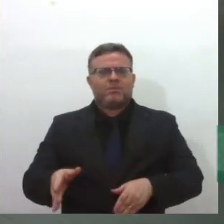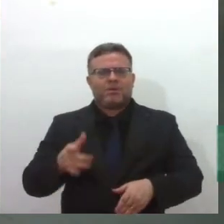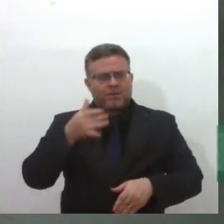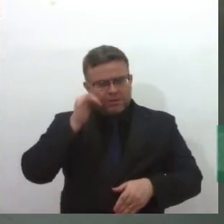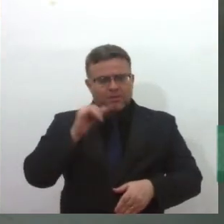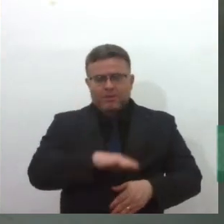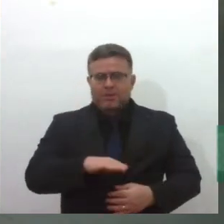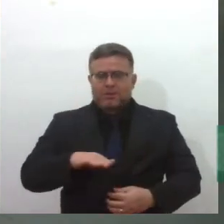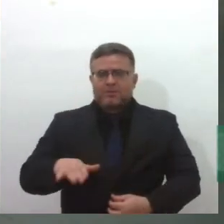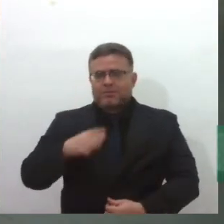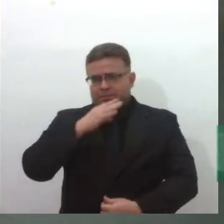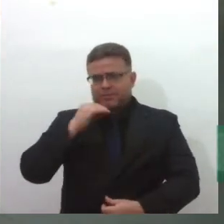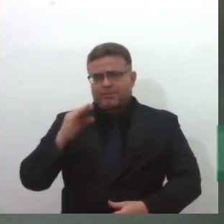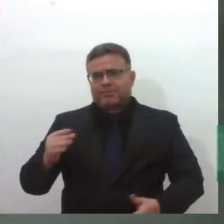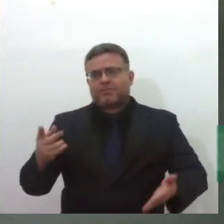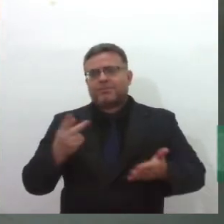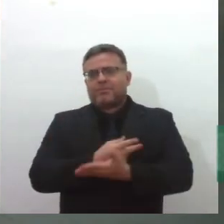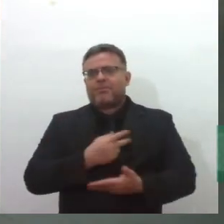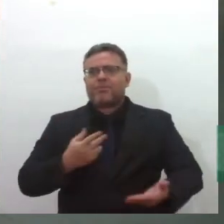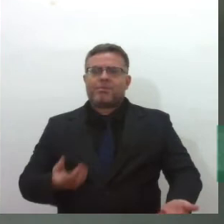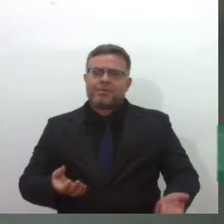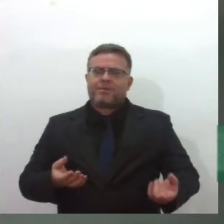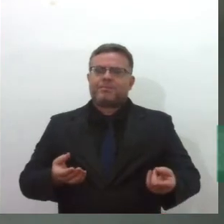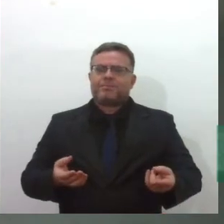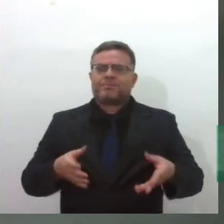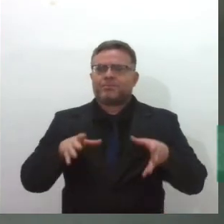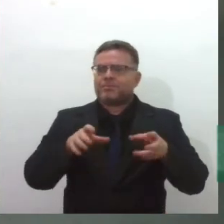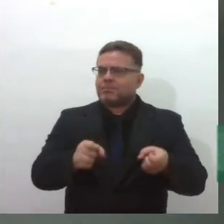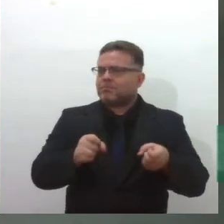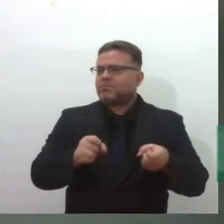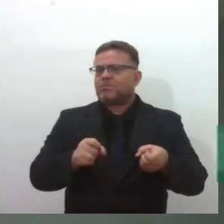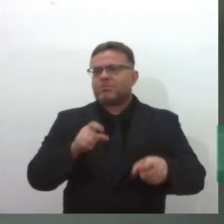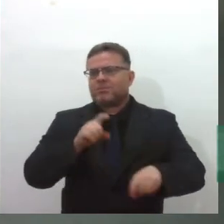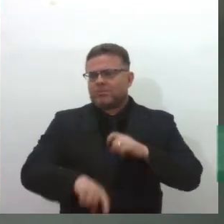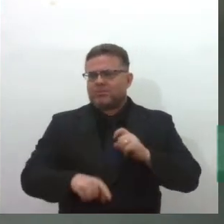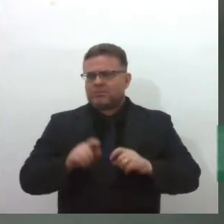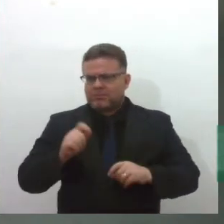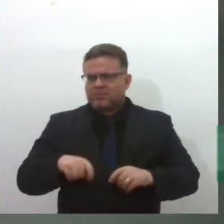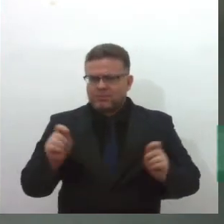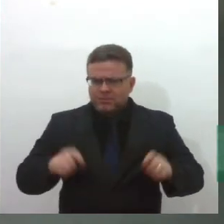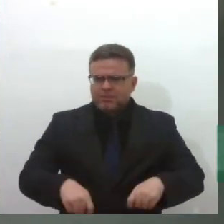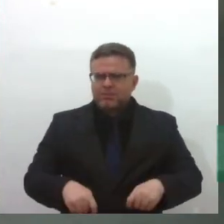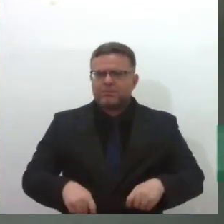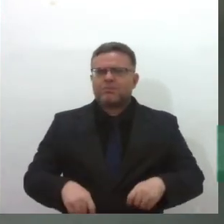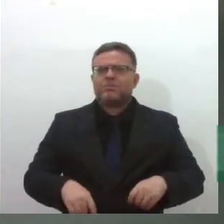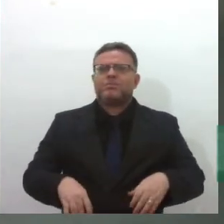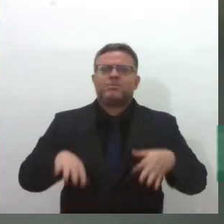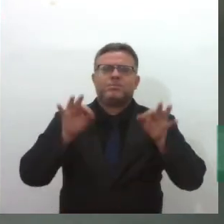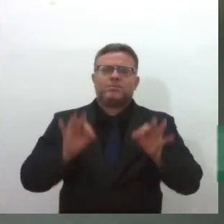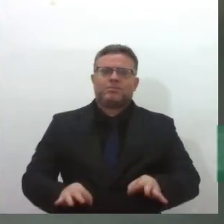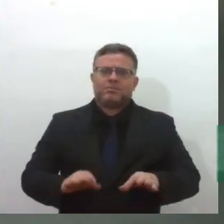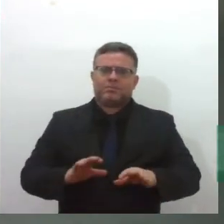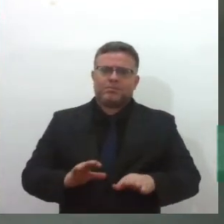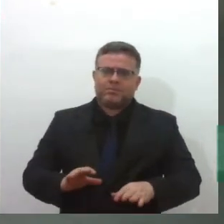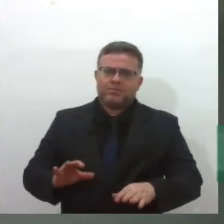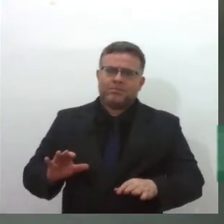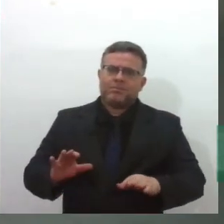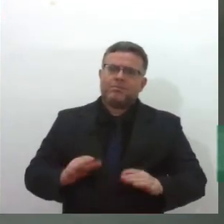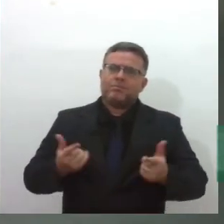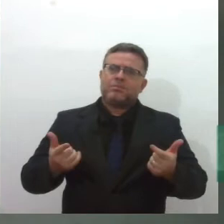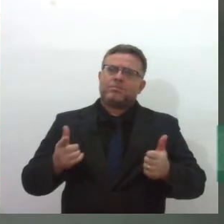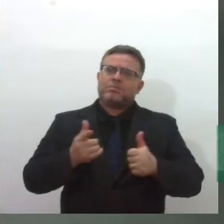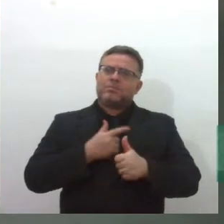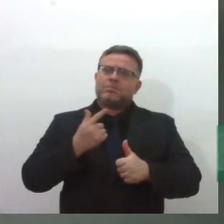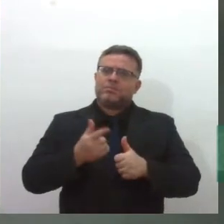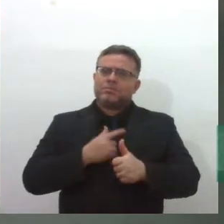e adolescentes sejam alvos aí desse tipo de crime? Sim, com certeza. Em primeiro lugar, nós temos que